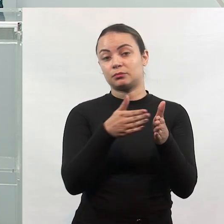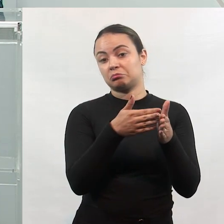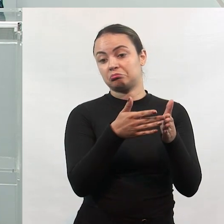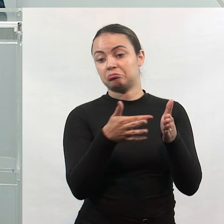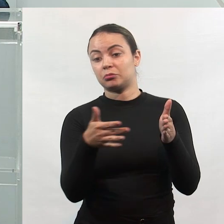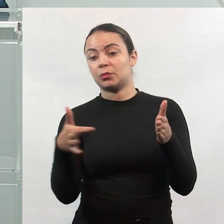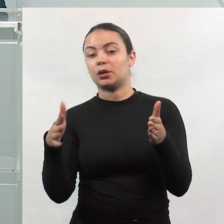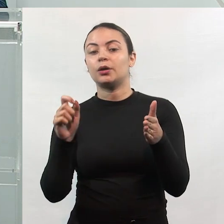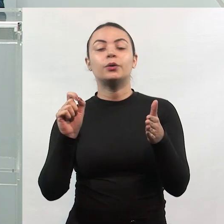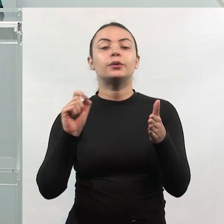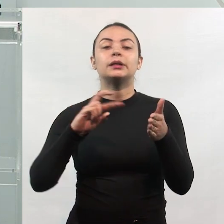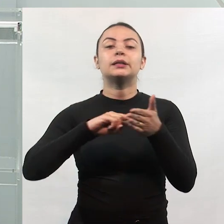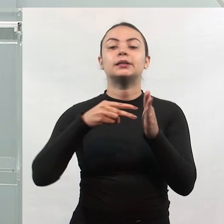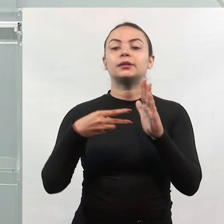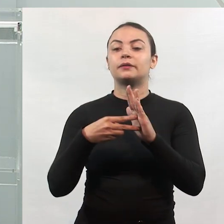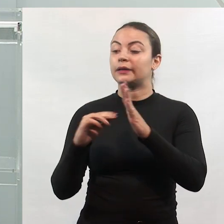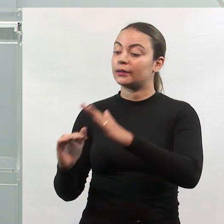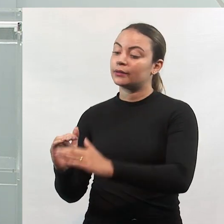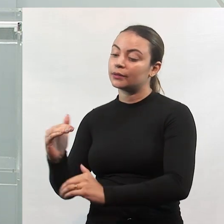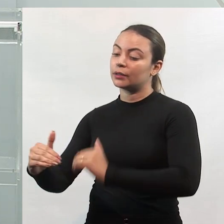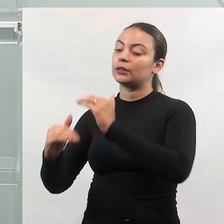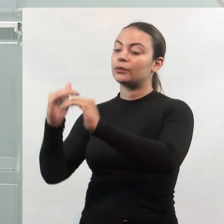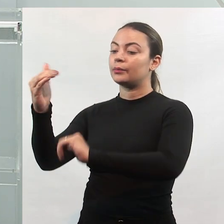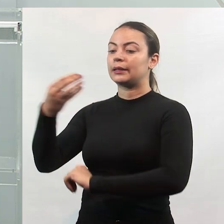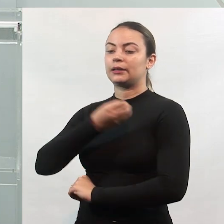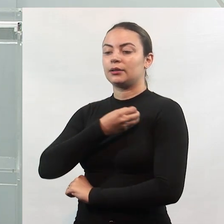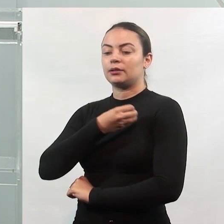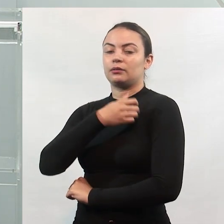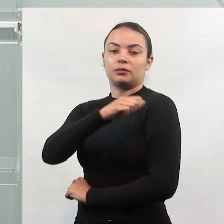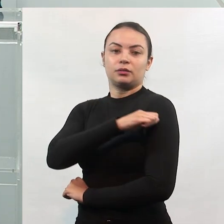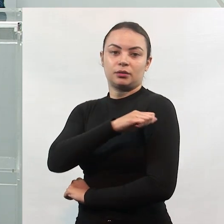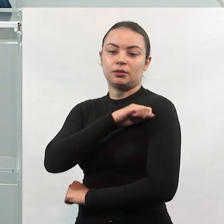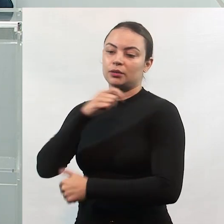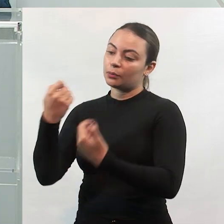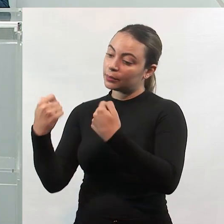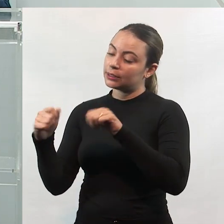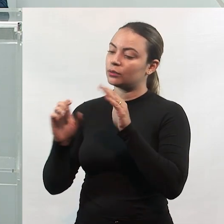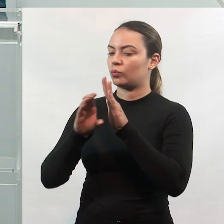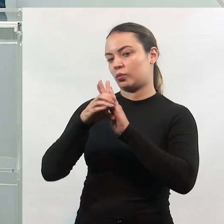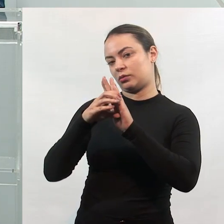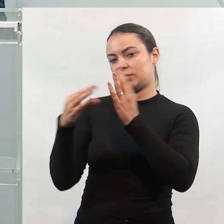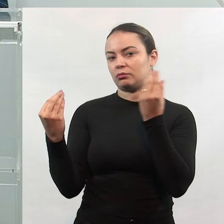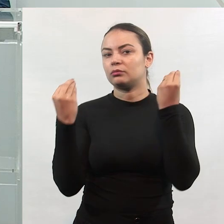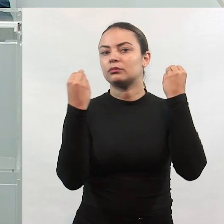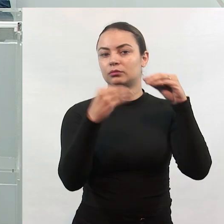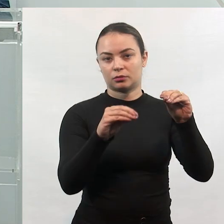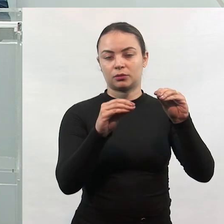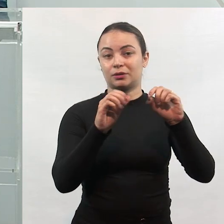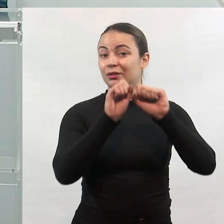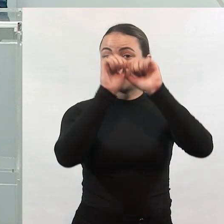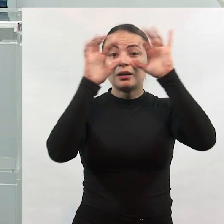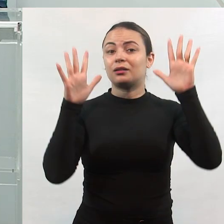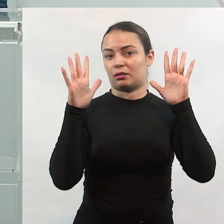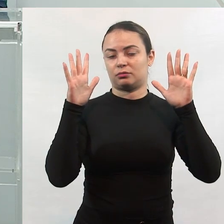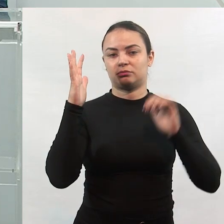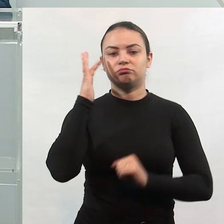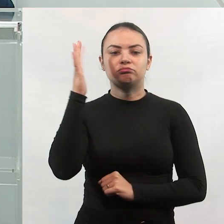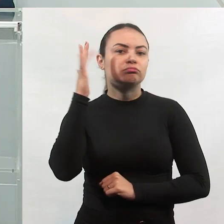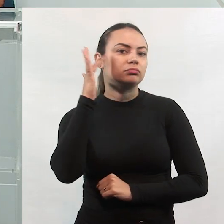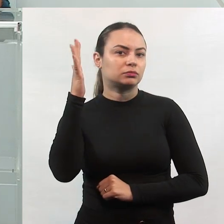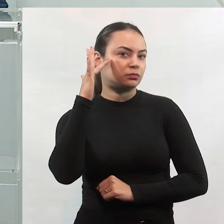definição daquilo, o que você está chamando de desempenho acadêmico, por exemplo? Né? Uma definição que precisa estar clara no teu